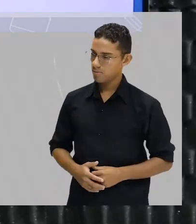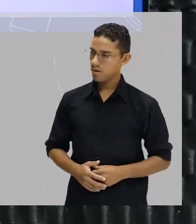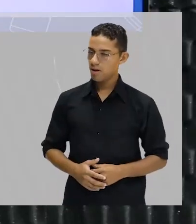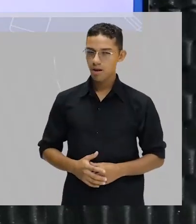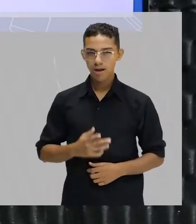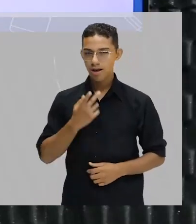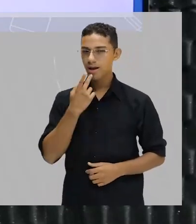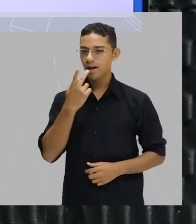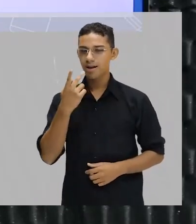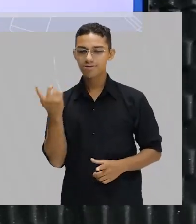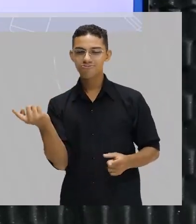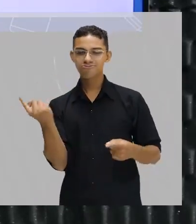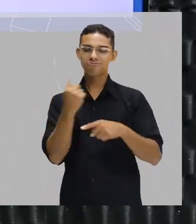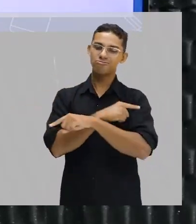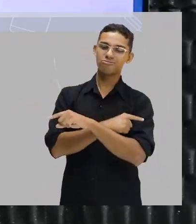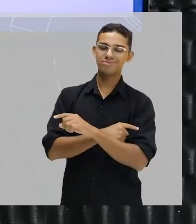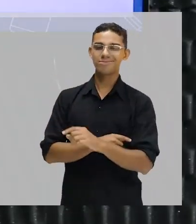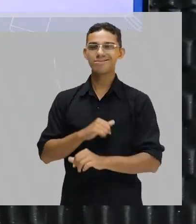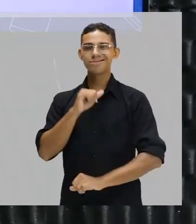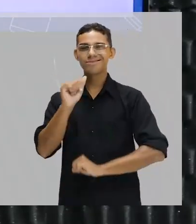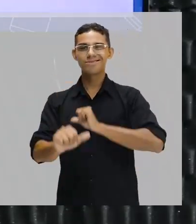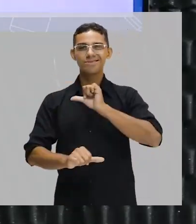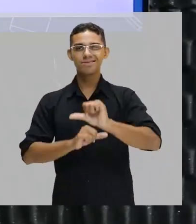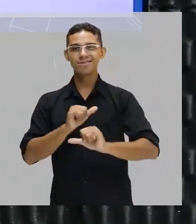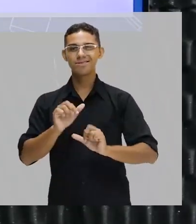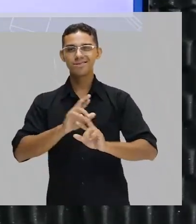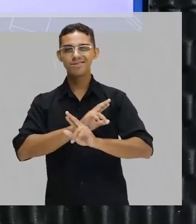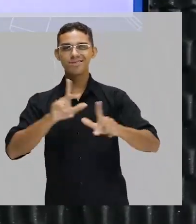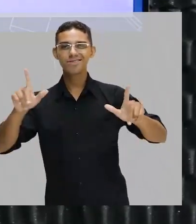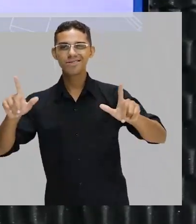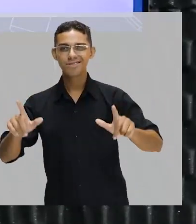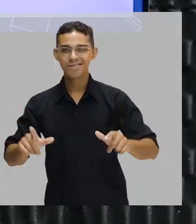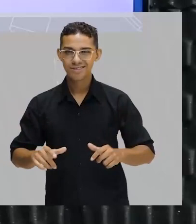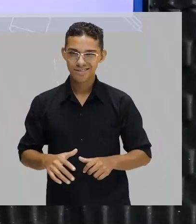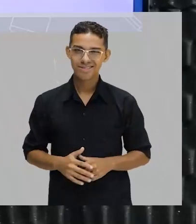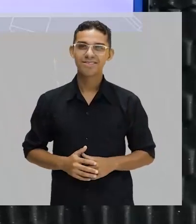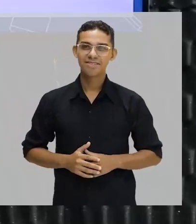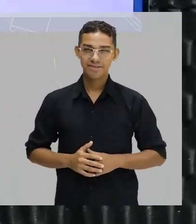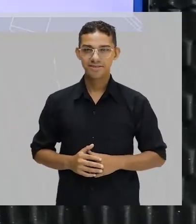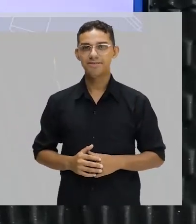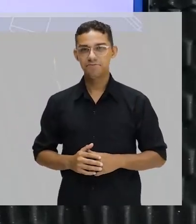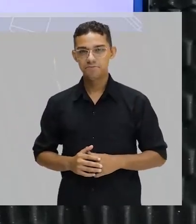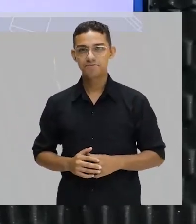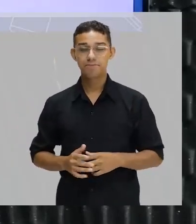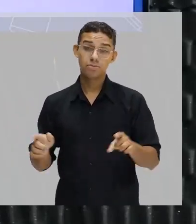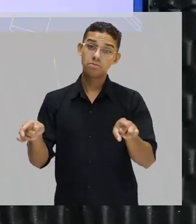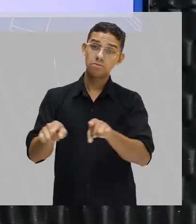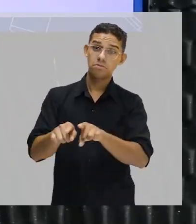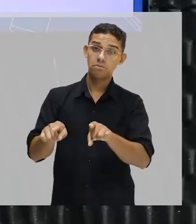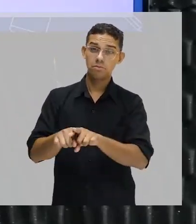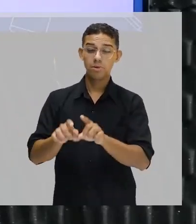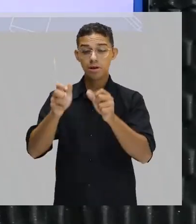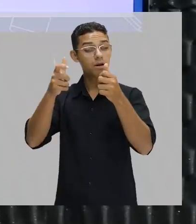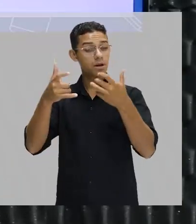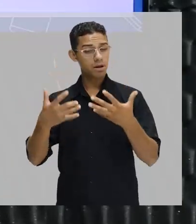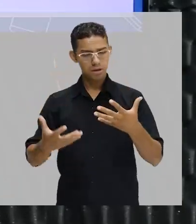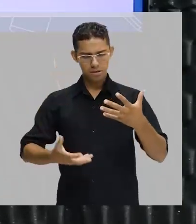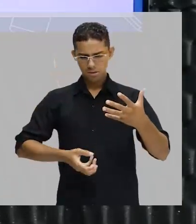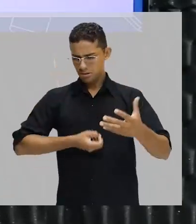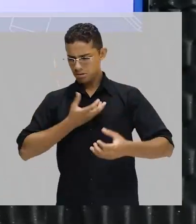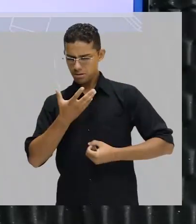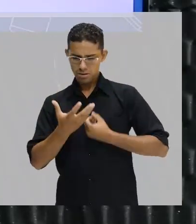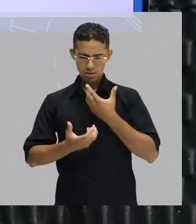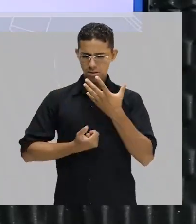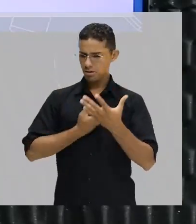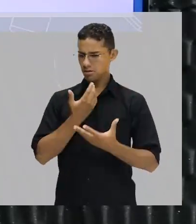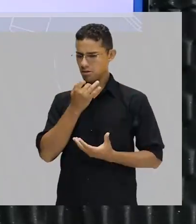verdade, estamos querendo falar algo totalmente o contrário. Pode ser também uma atitude de quem tem expressões ou